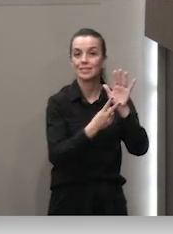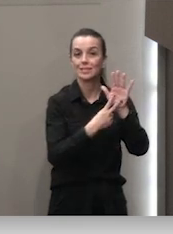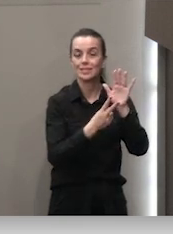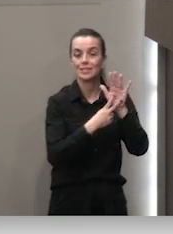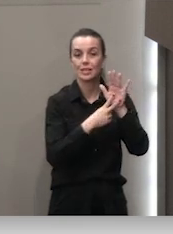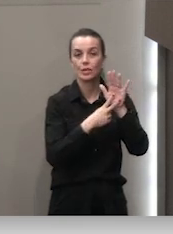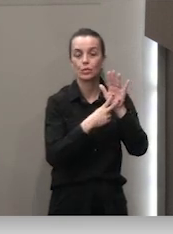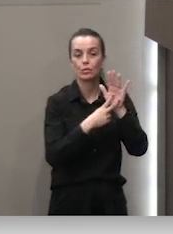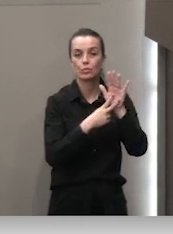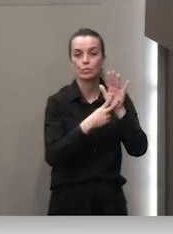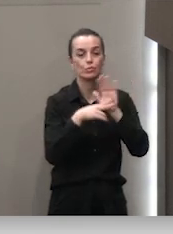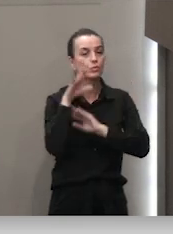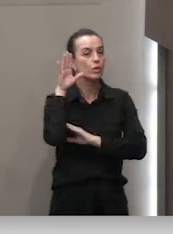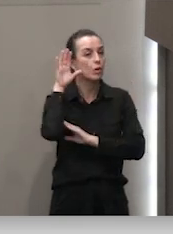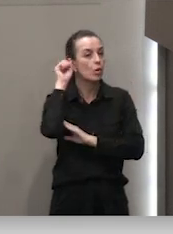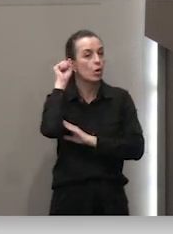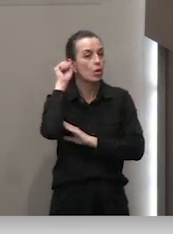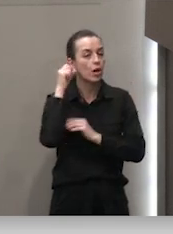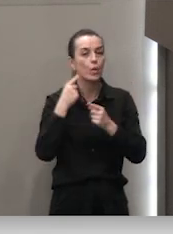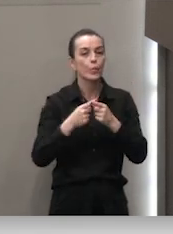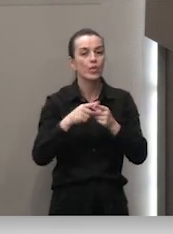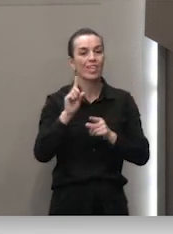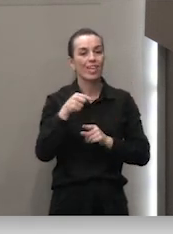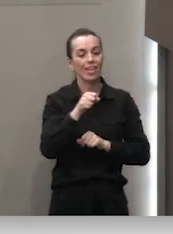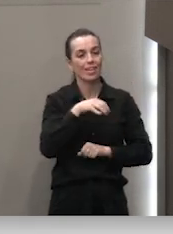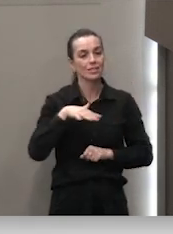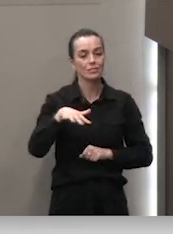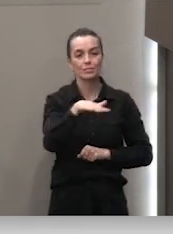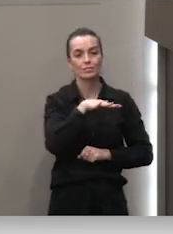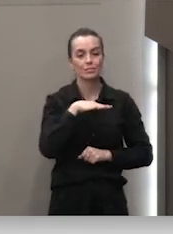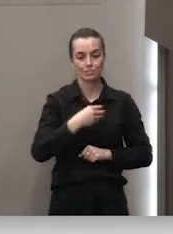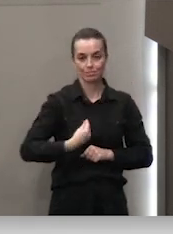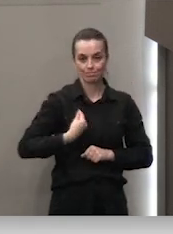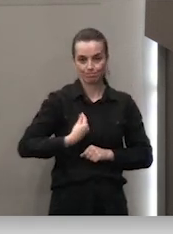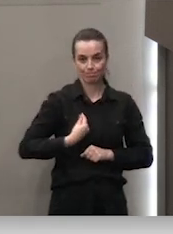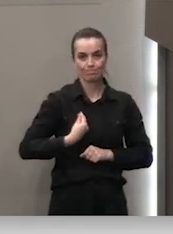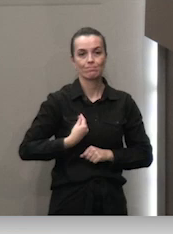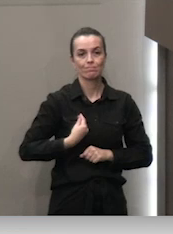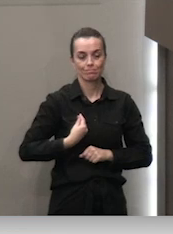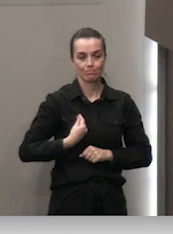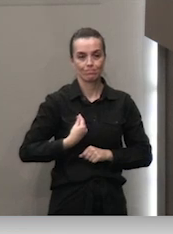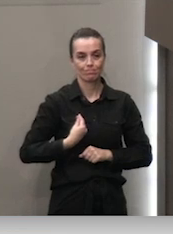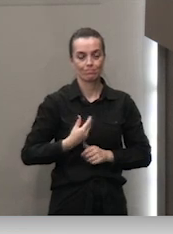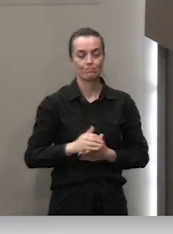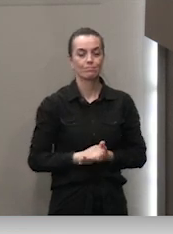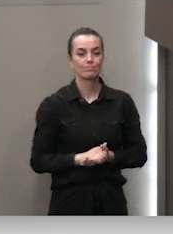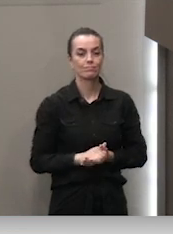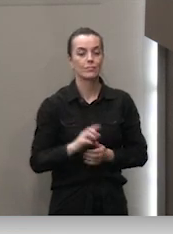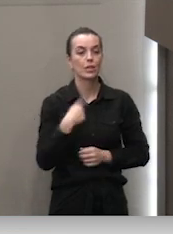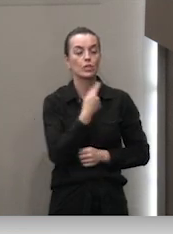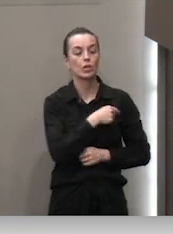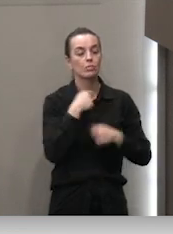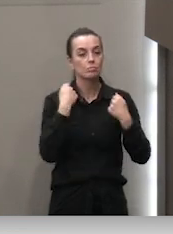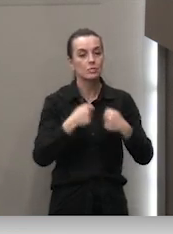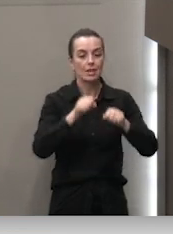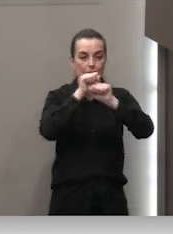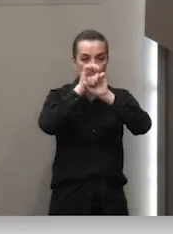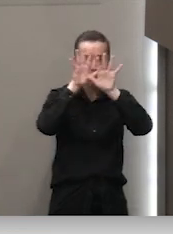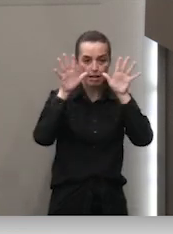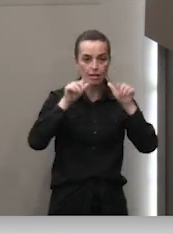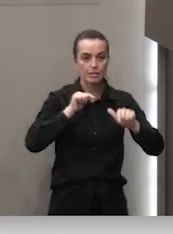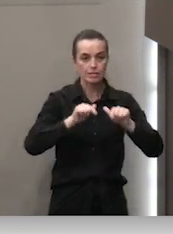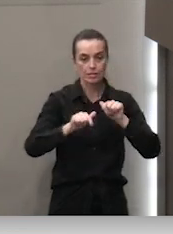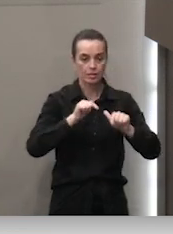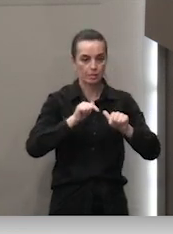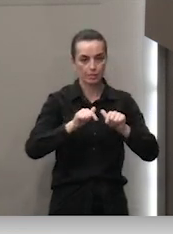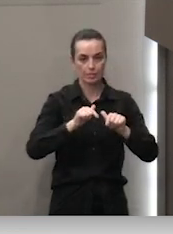áudio, porque é uma realidade que a gente vem vivenciando. E a gente tem que ter transparência no trabalho, e isso a gente sempre